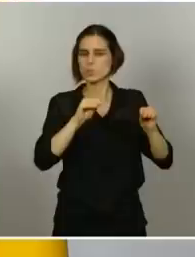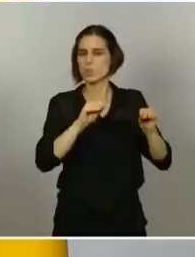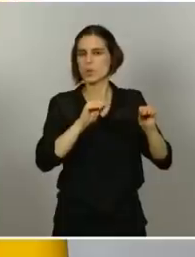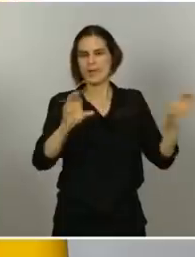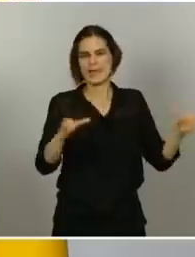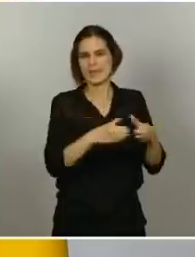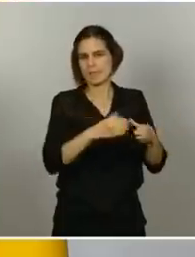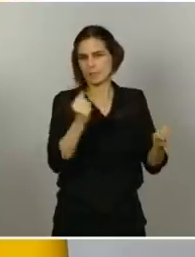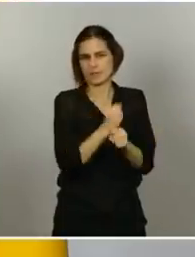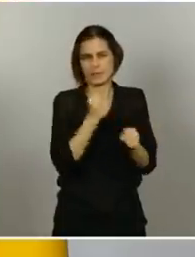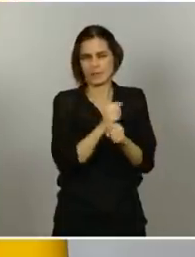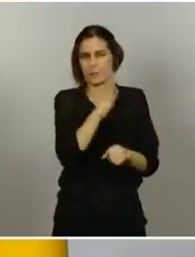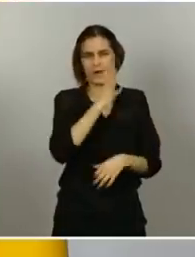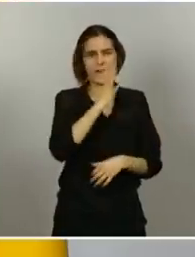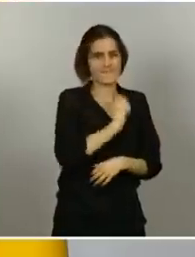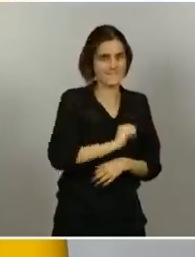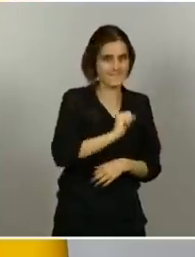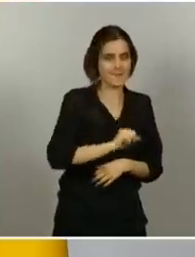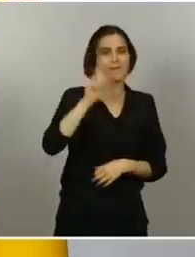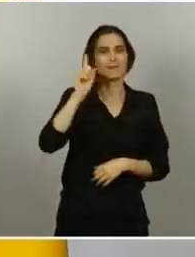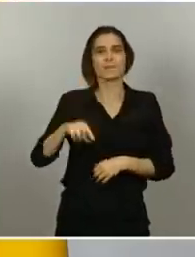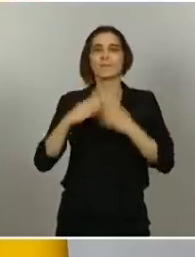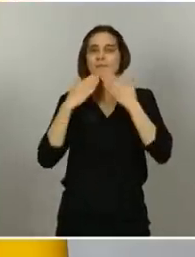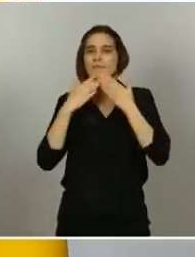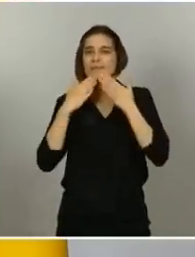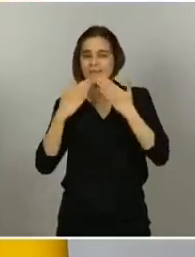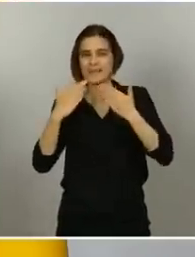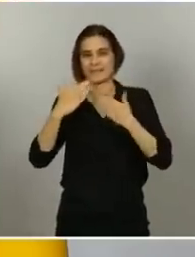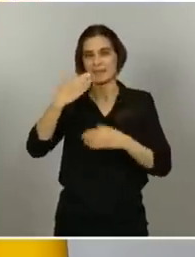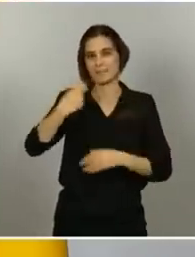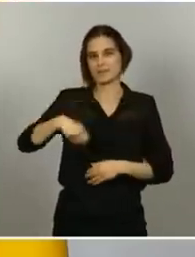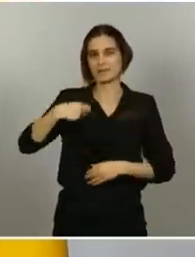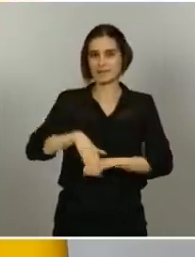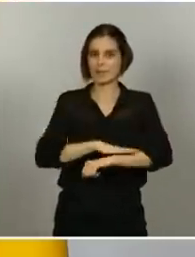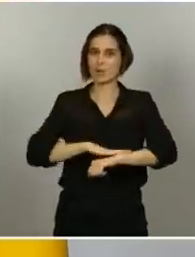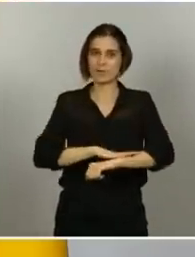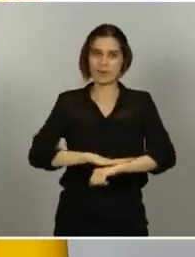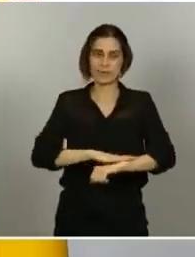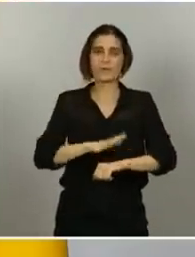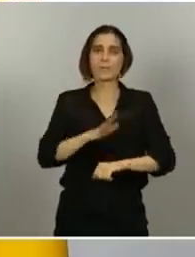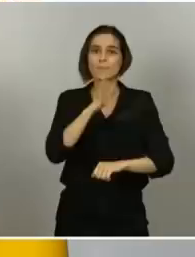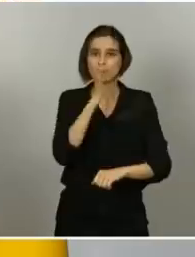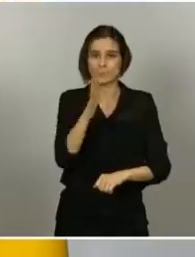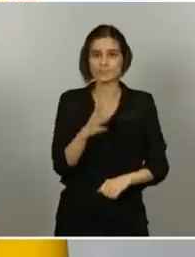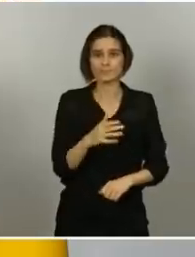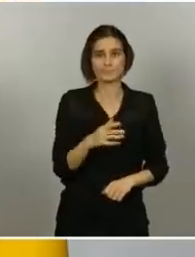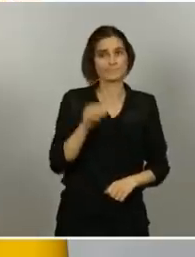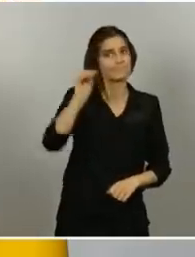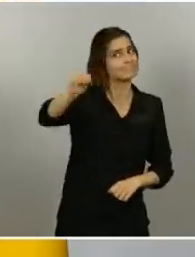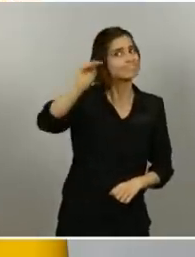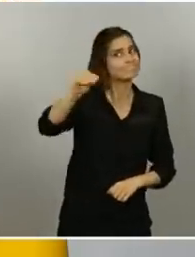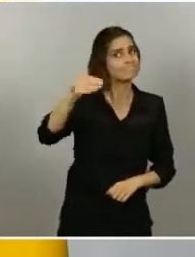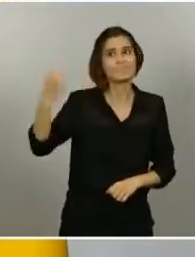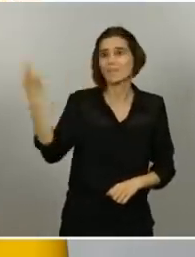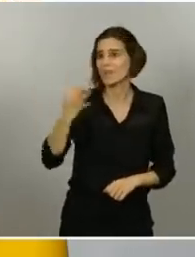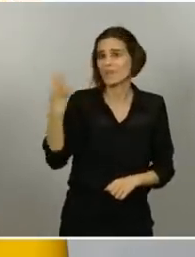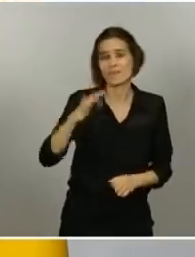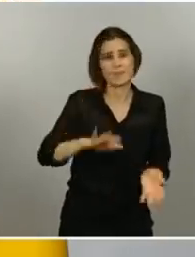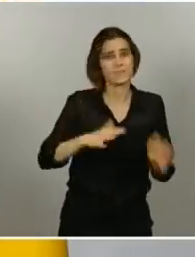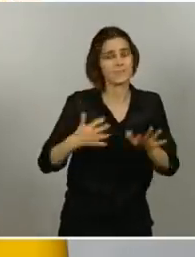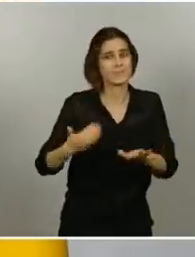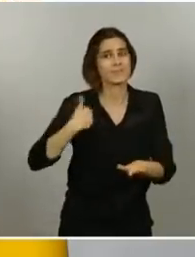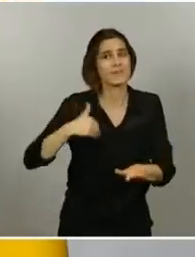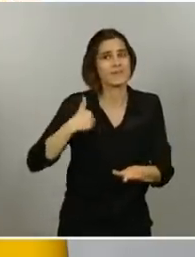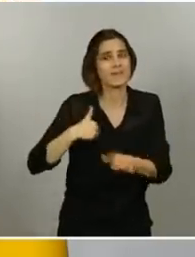ao presidente do Goberno que atendiera a urgencia que le reclamé para sacar isto adelante o antes posible e quero dar as